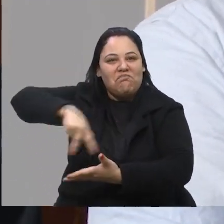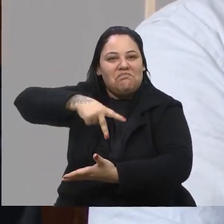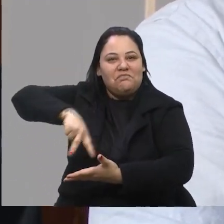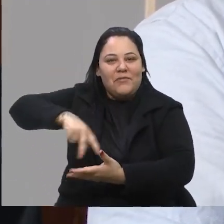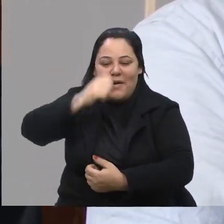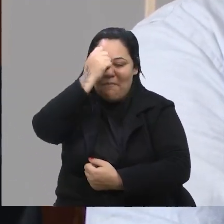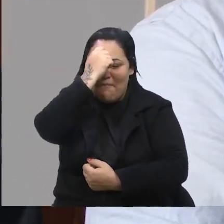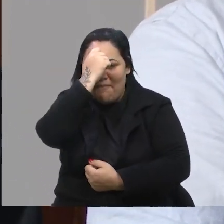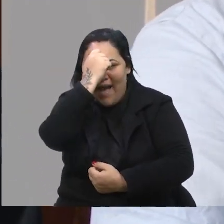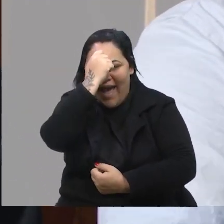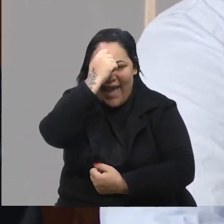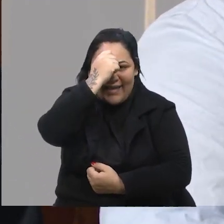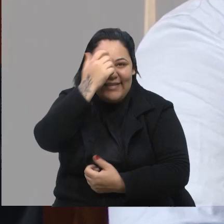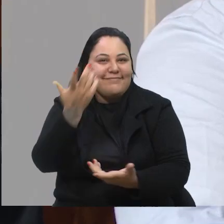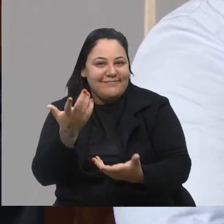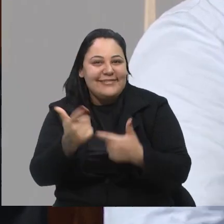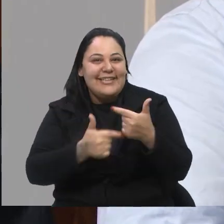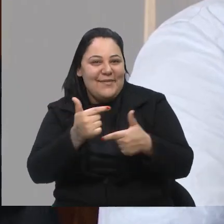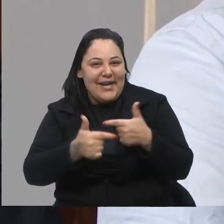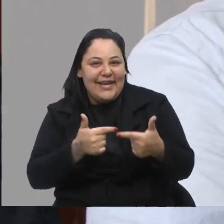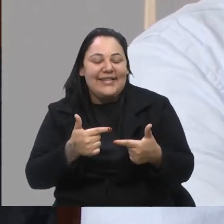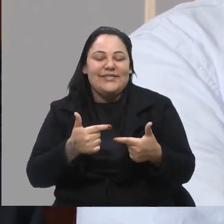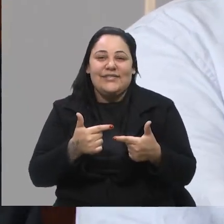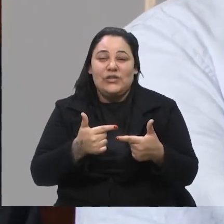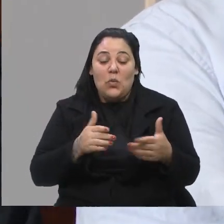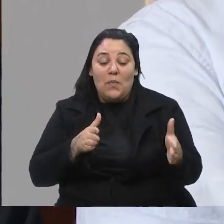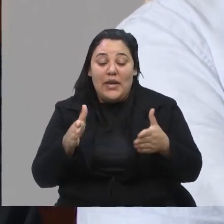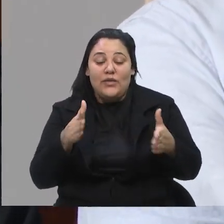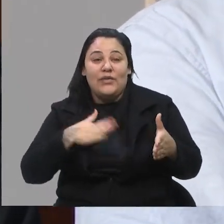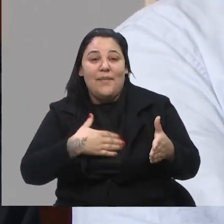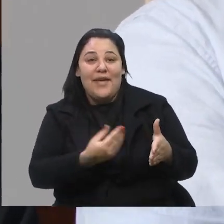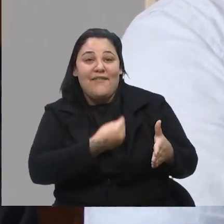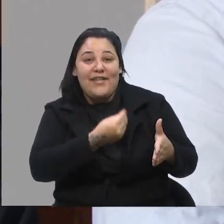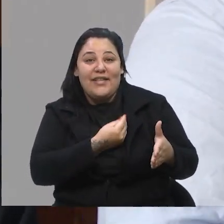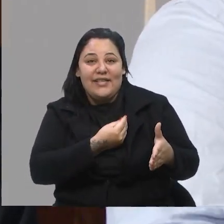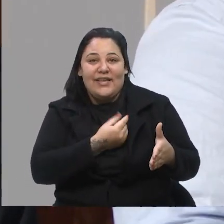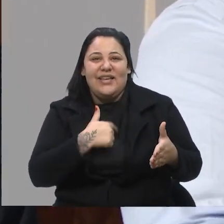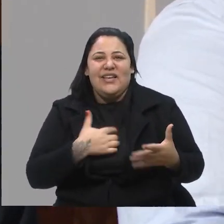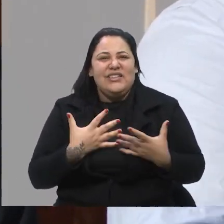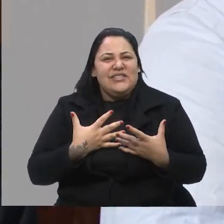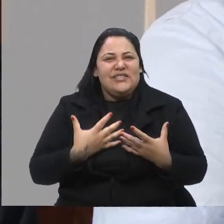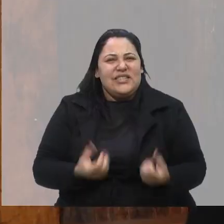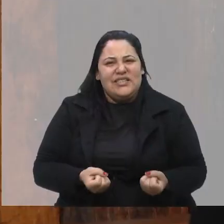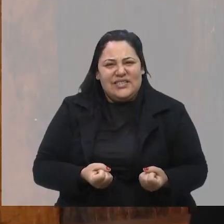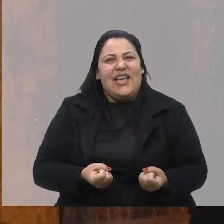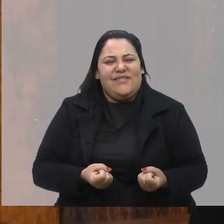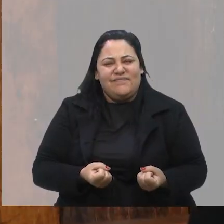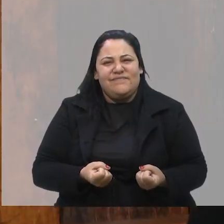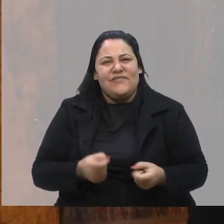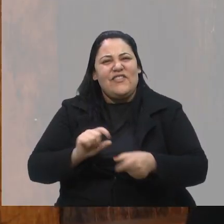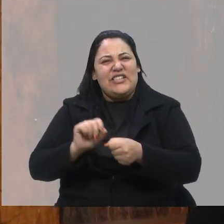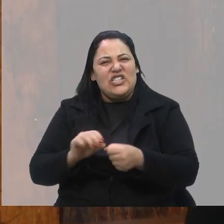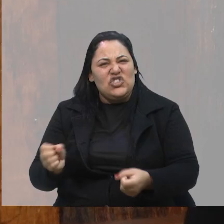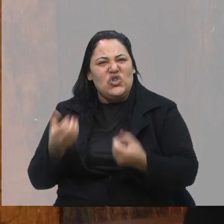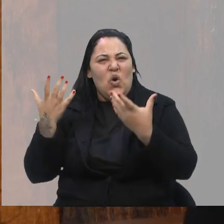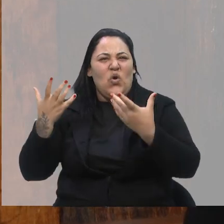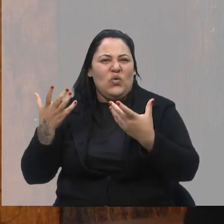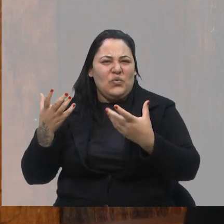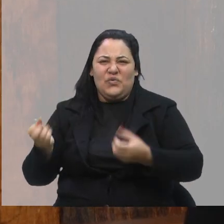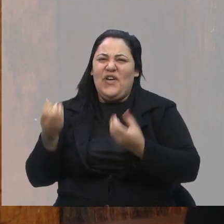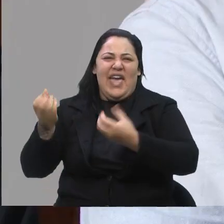tempo da minha estrada, da minha vida, que eu cansei um pouco do baile, né?